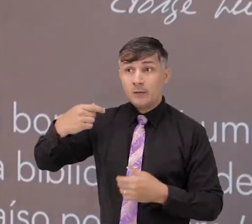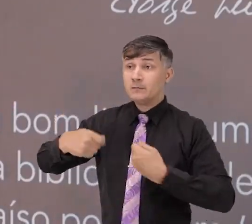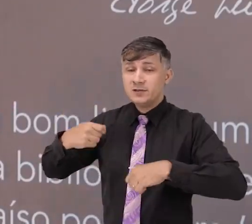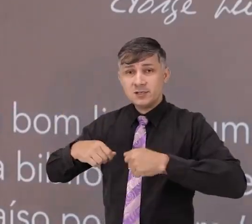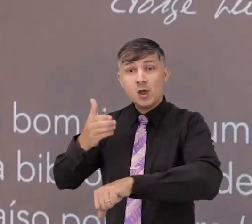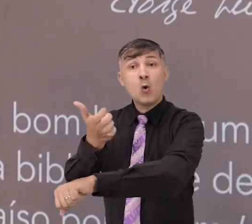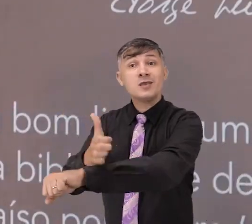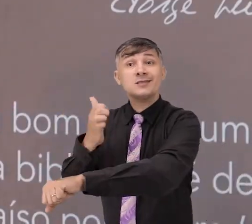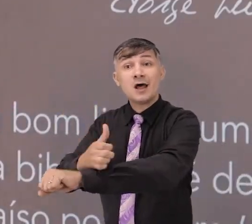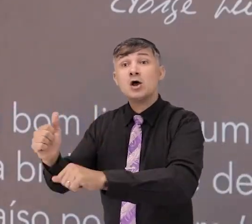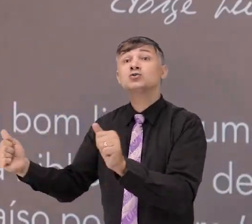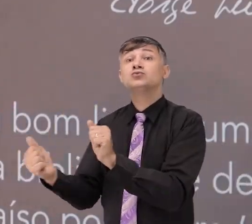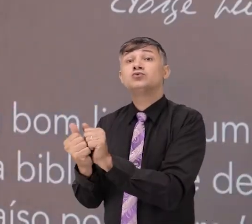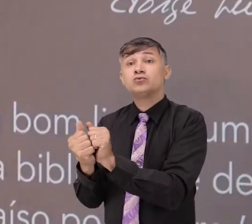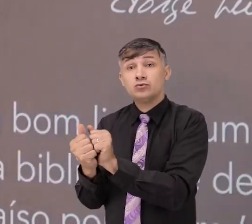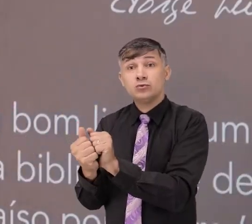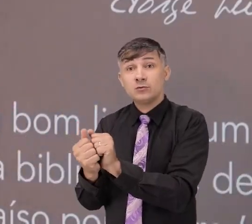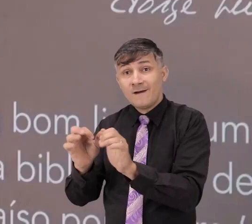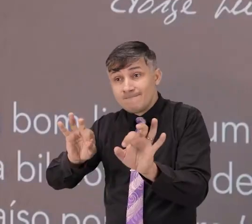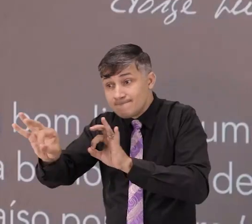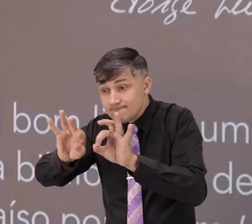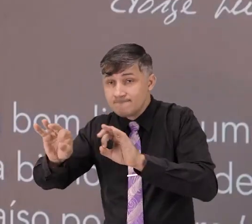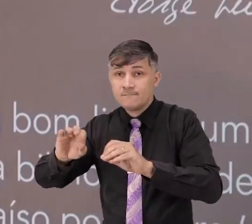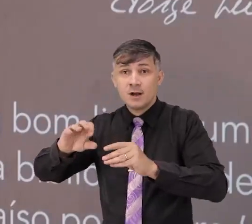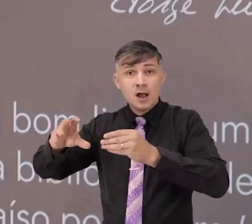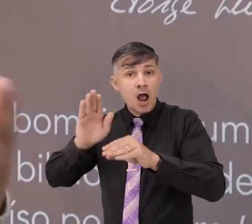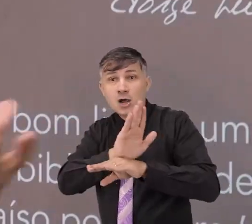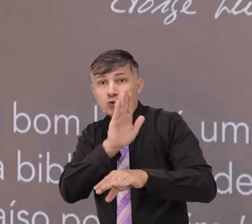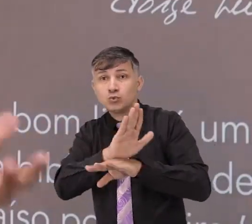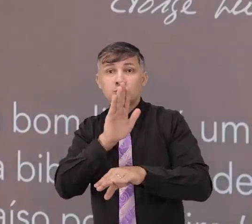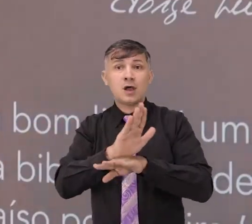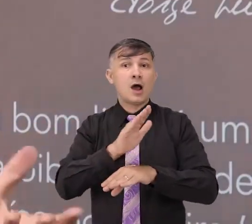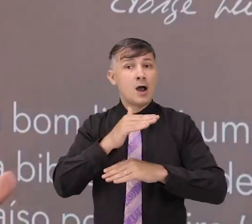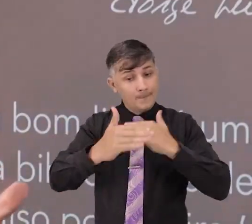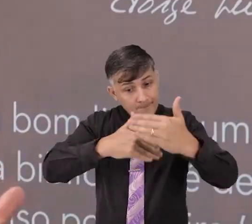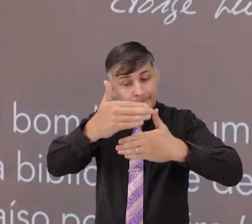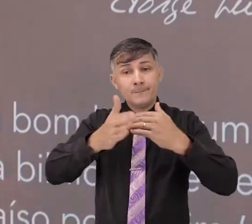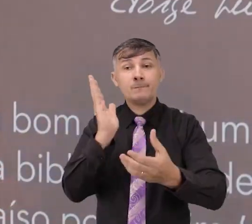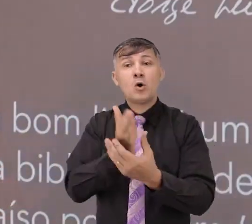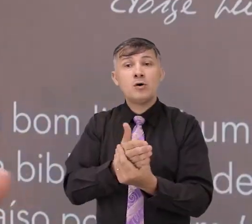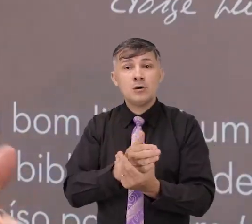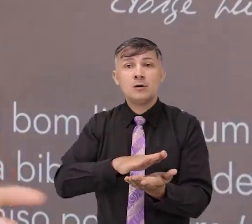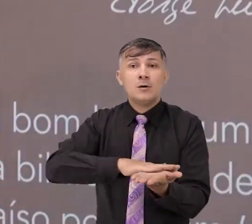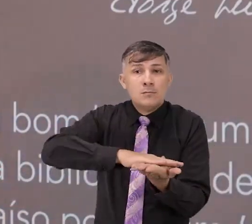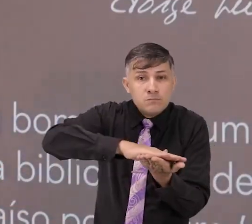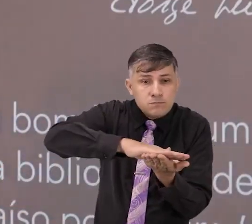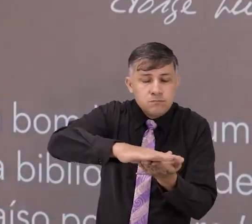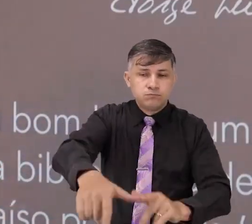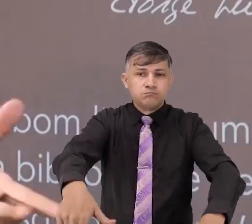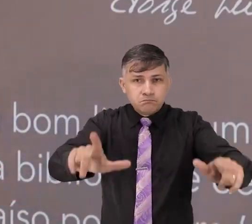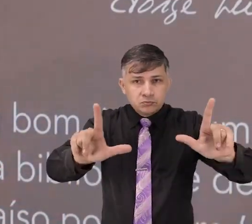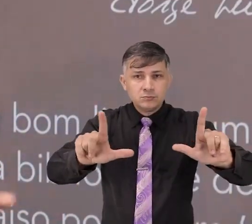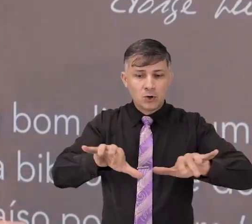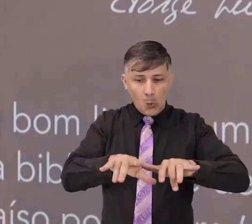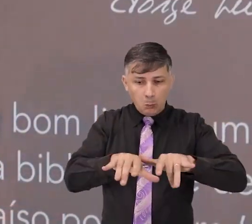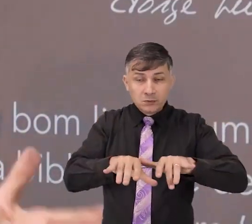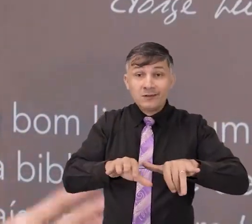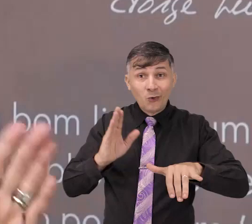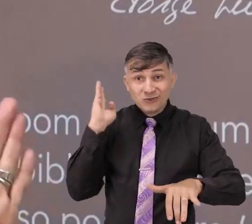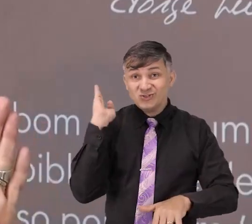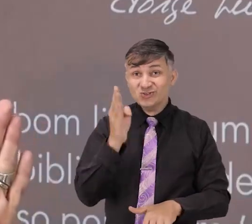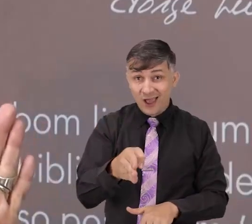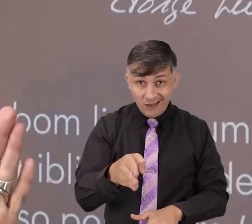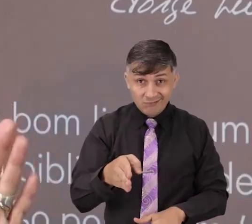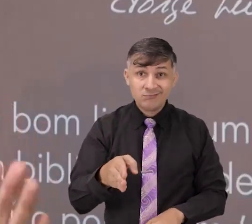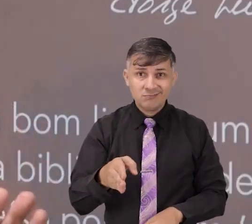ajudá-lo nesse processo de digitalização do processo das peças, das petições, enfim, porque